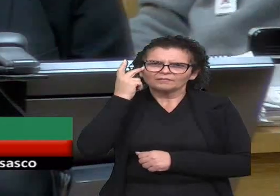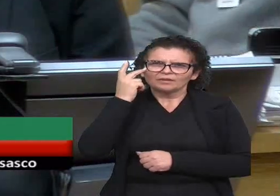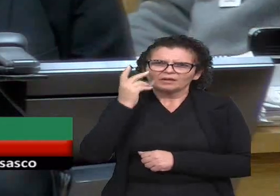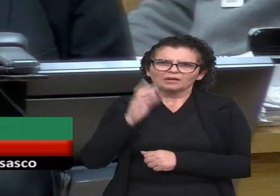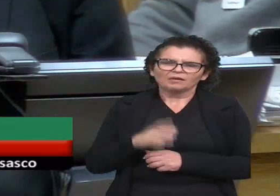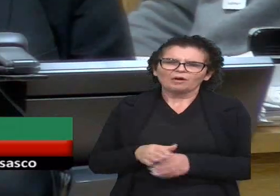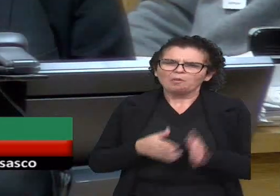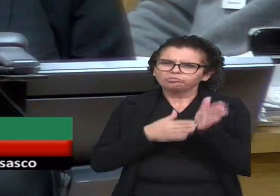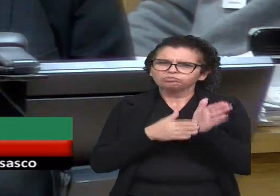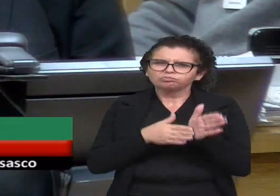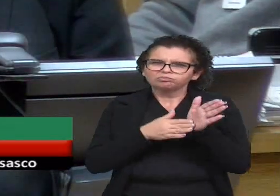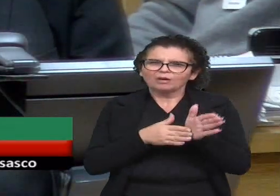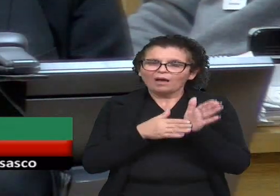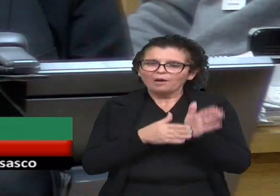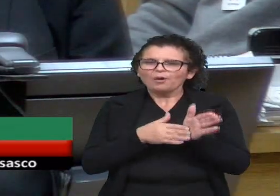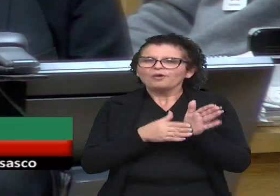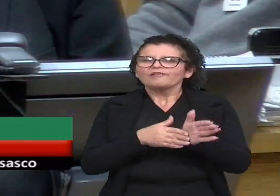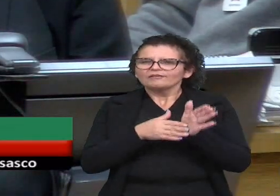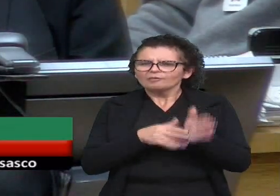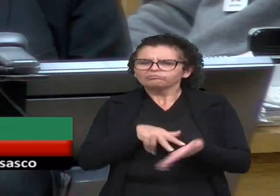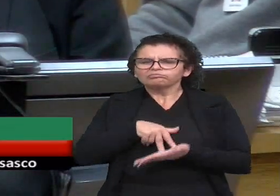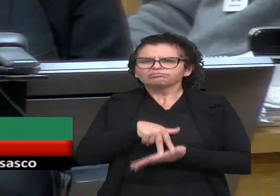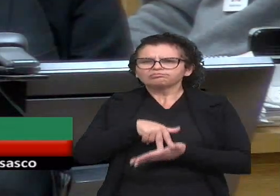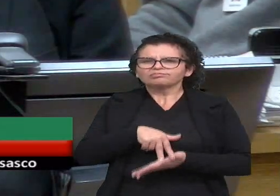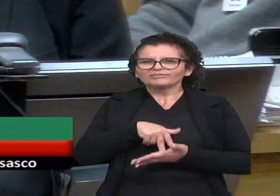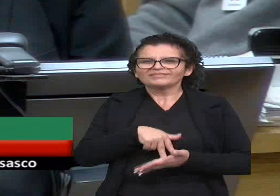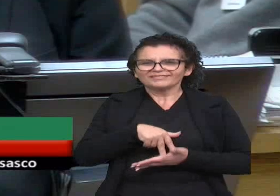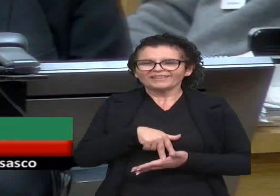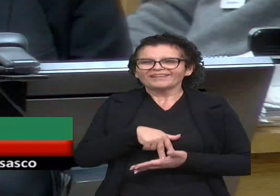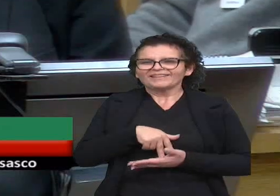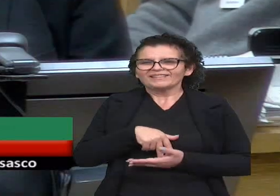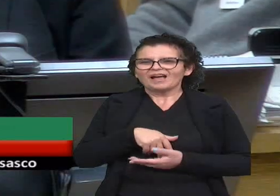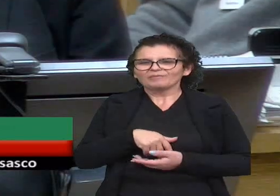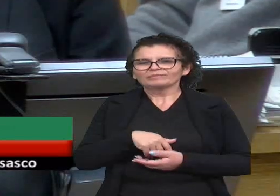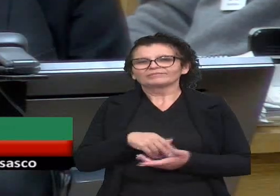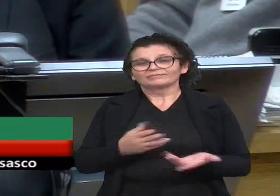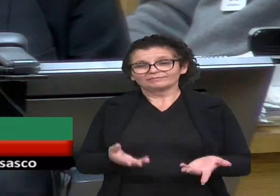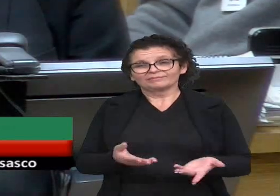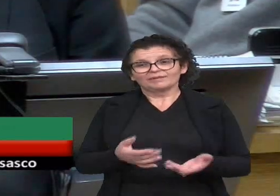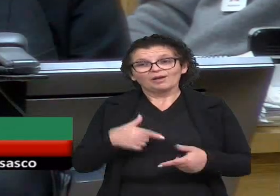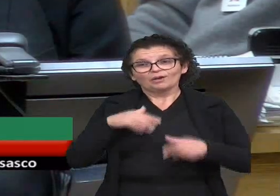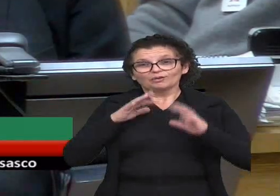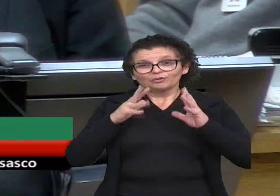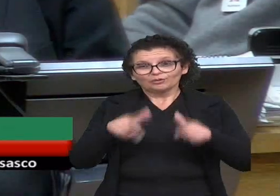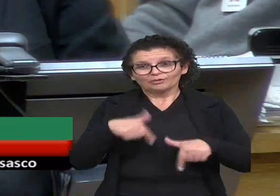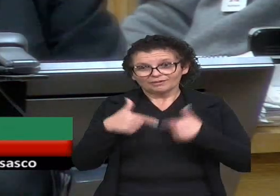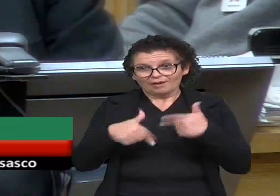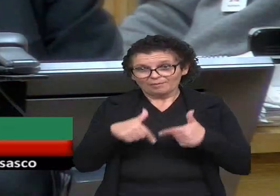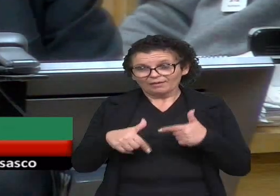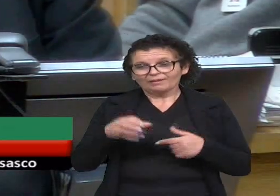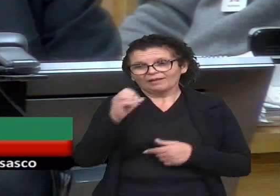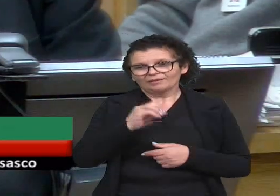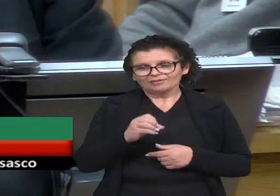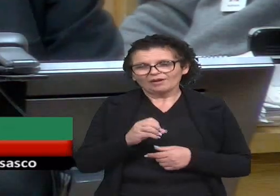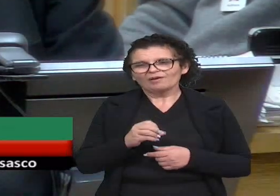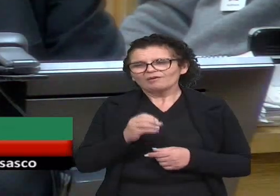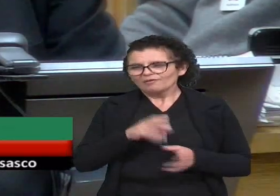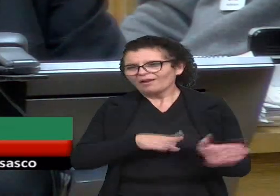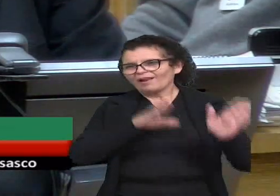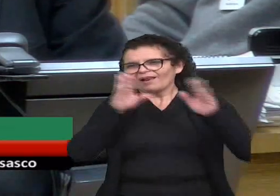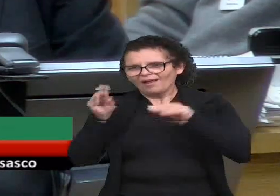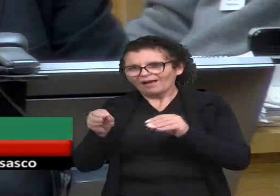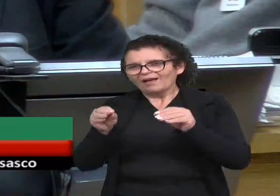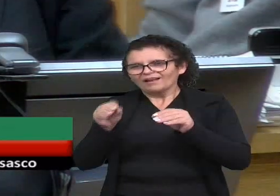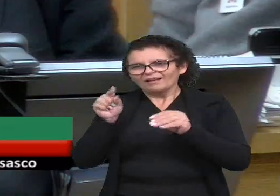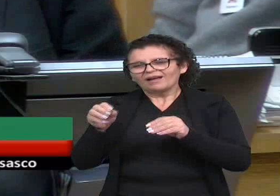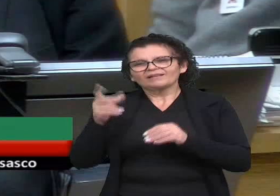5, 6 horas que eu acompanhei, permaneceu lá firme e forte. Então, todo o trabalho que tem nessa cidade foi valorizar o futebol amador